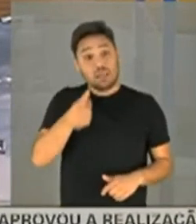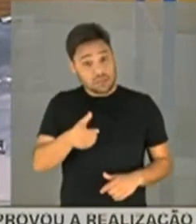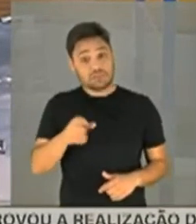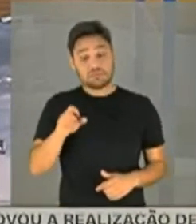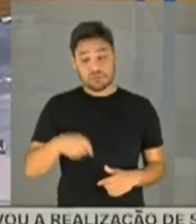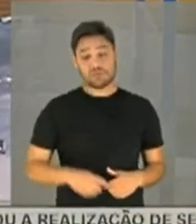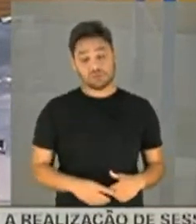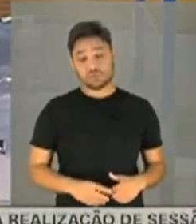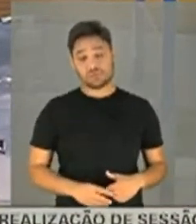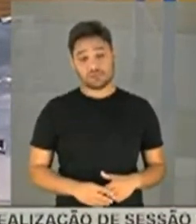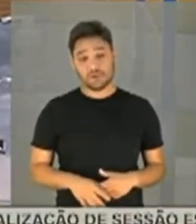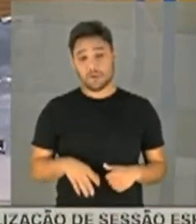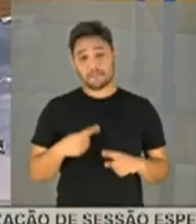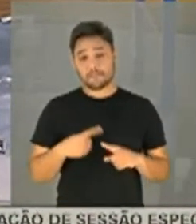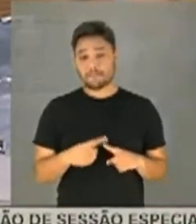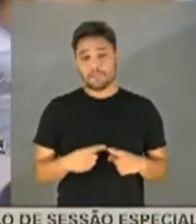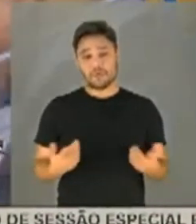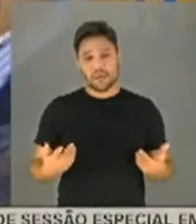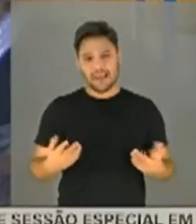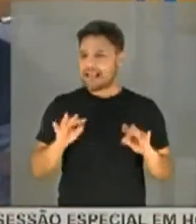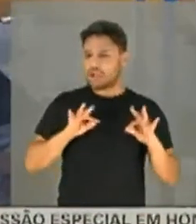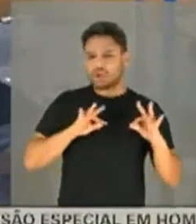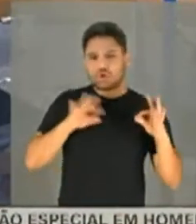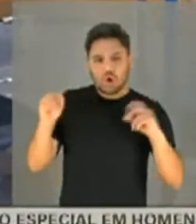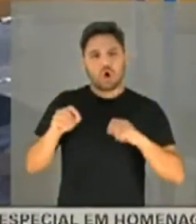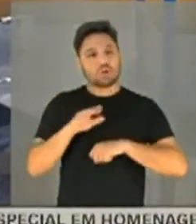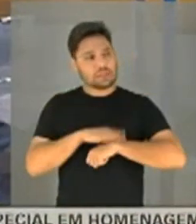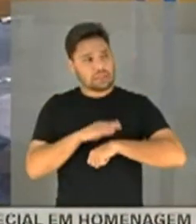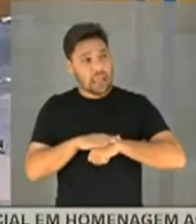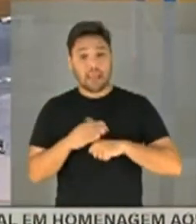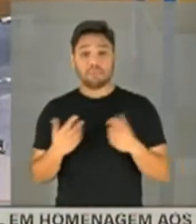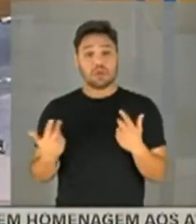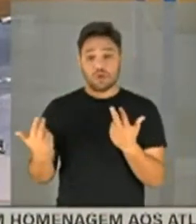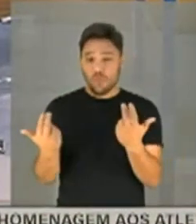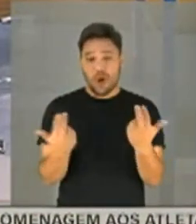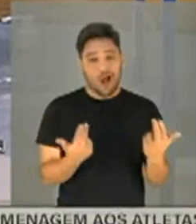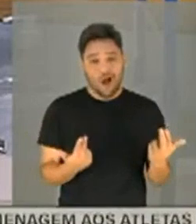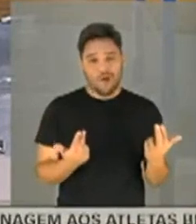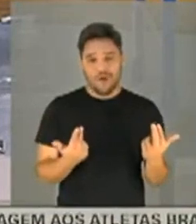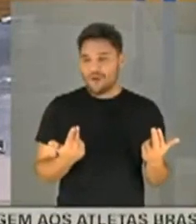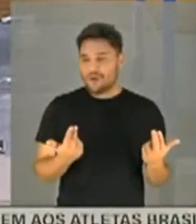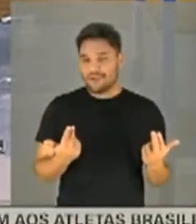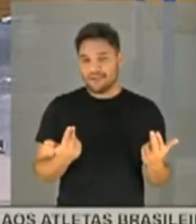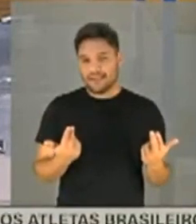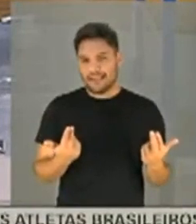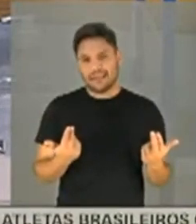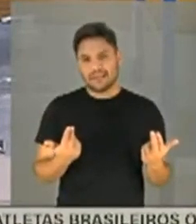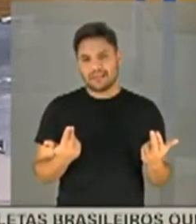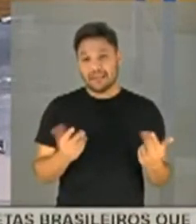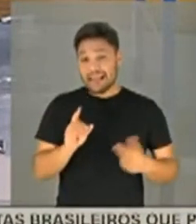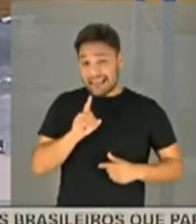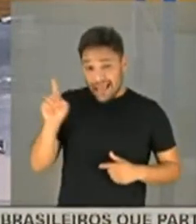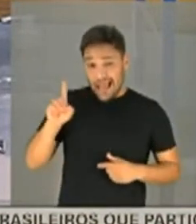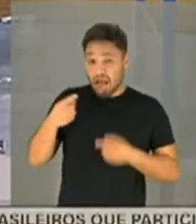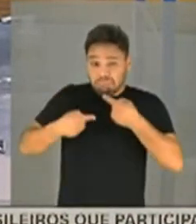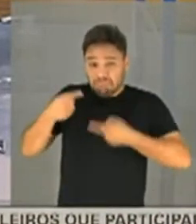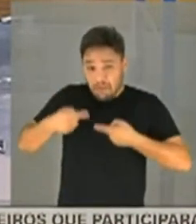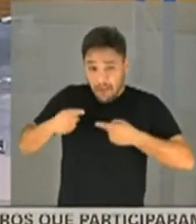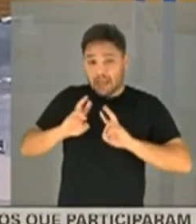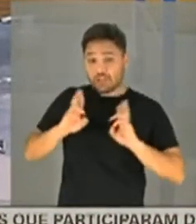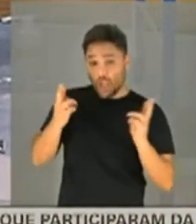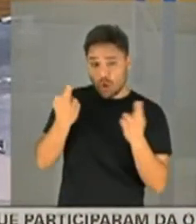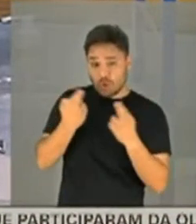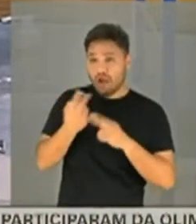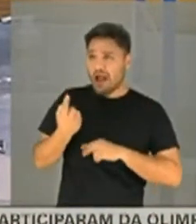interessante porque todos tiveram tempo igual e não surgiu em nenhum momento naquele debate, e